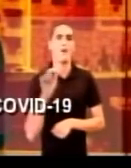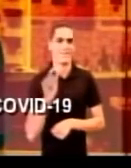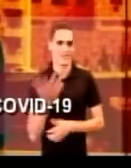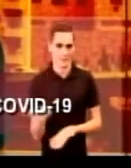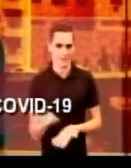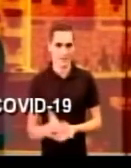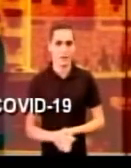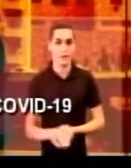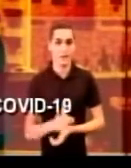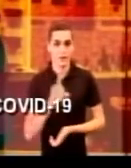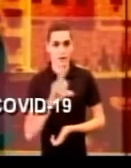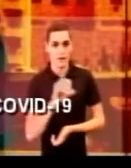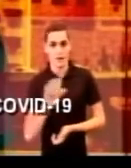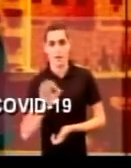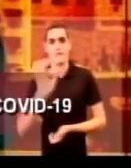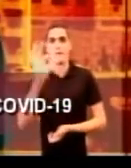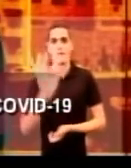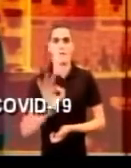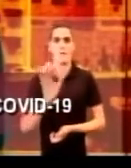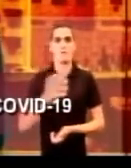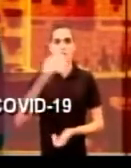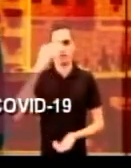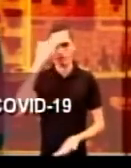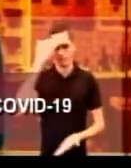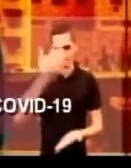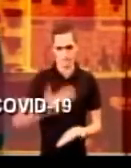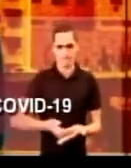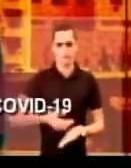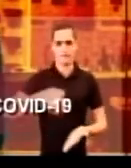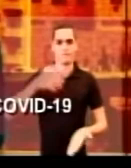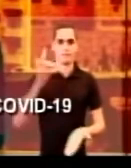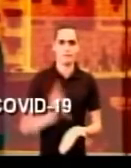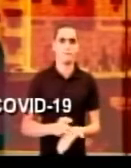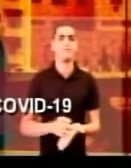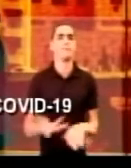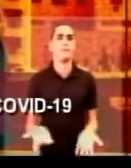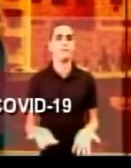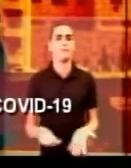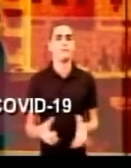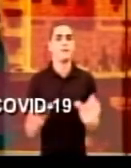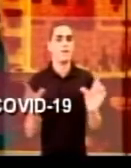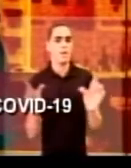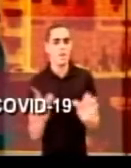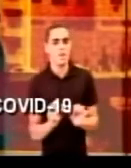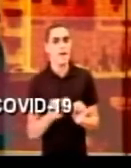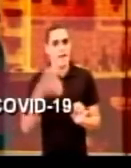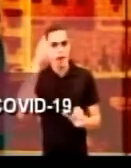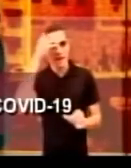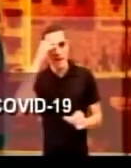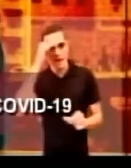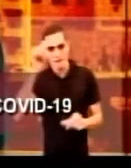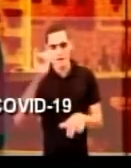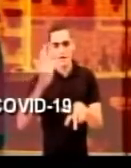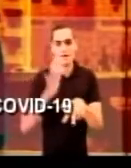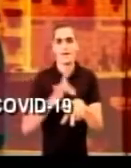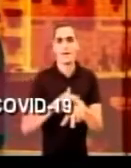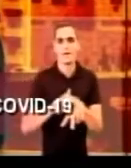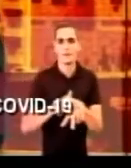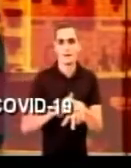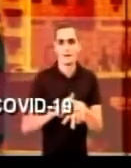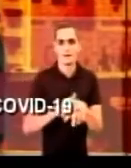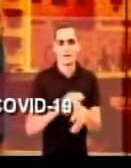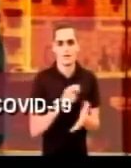em diminuir ou não permitir que esse paciente vá para a UTI. Ou